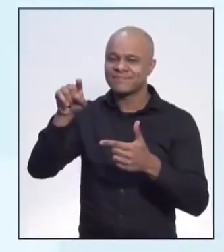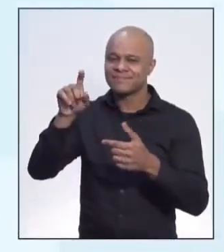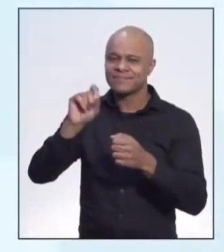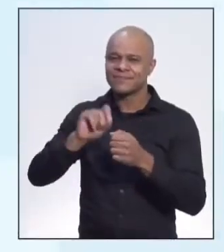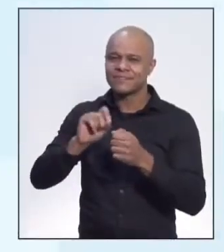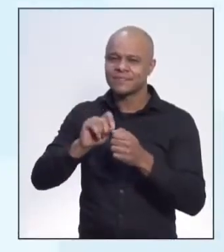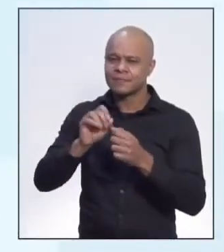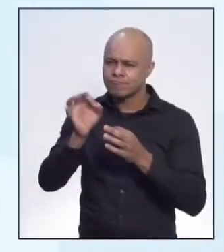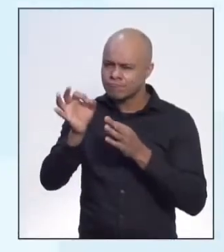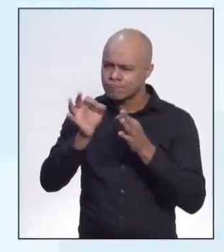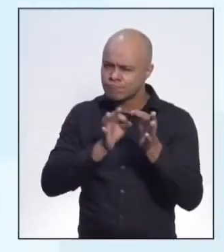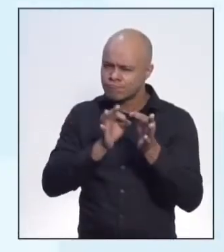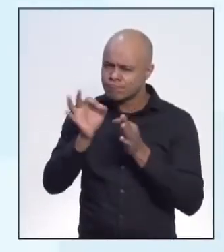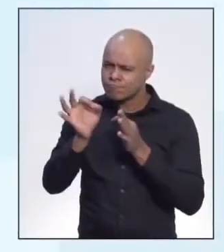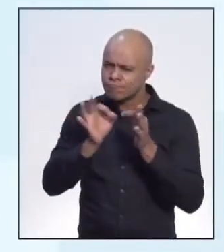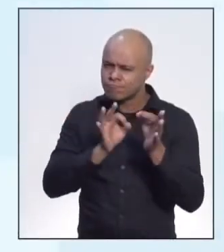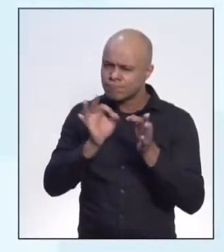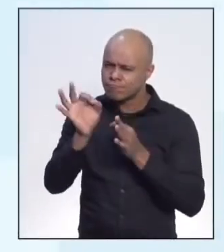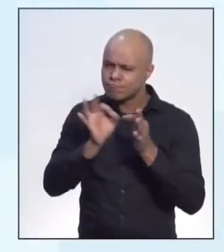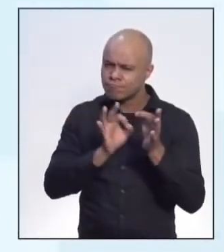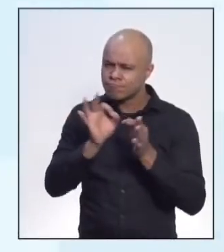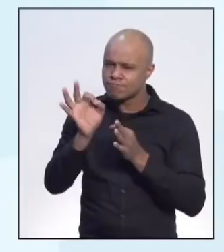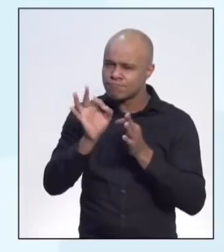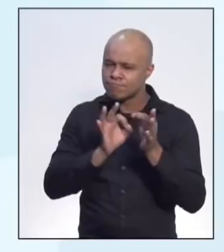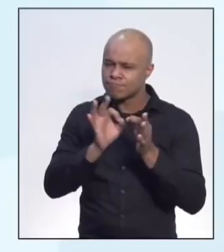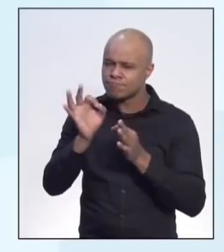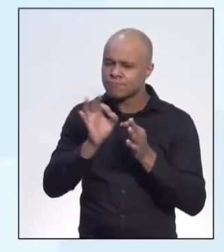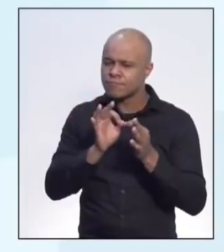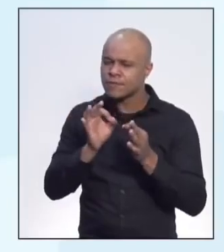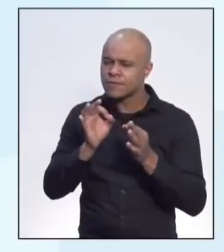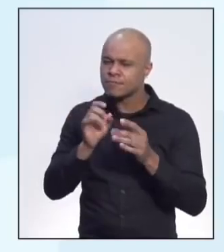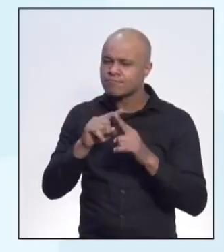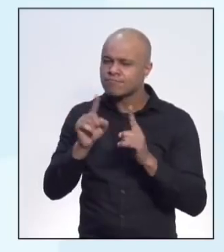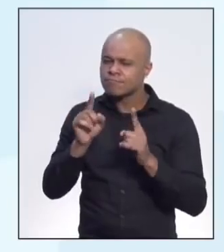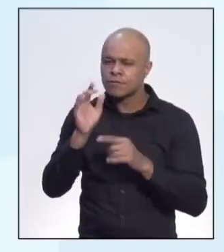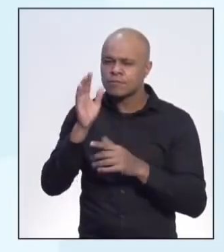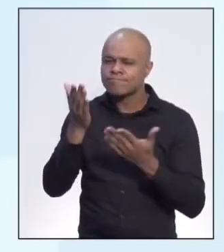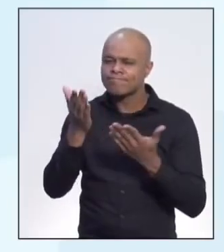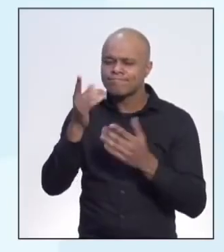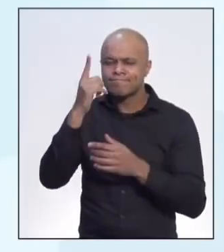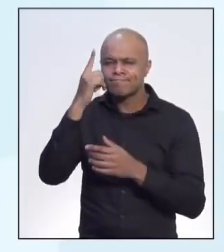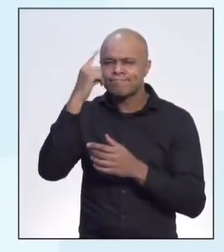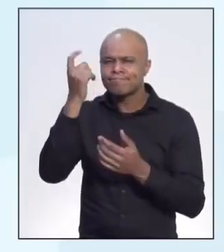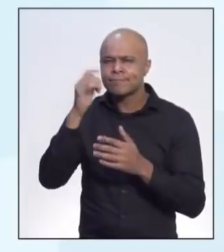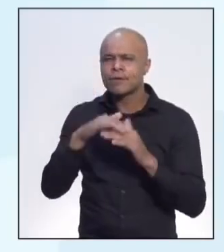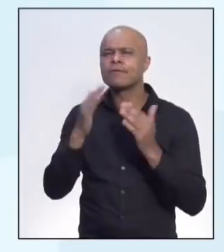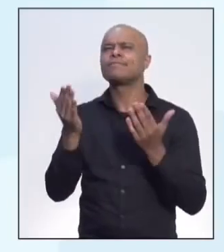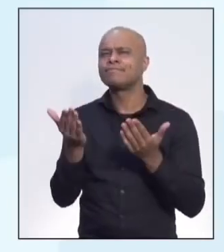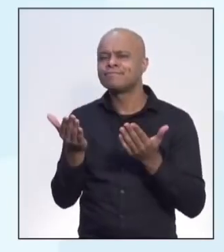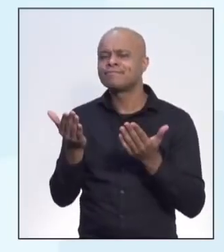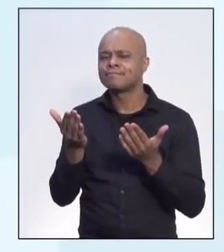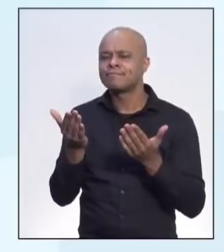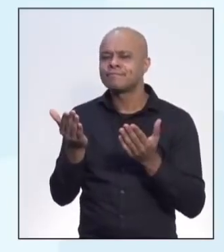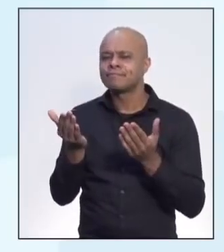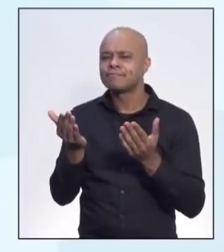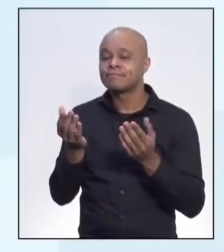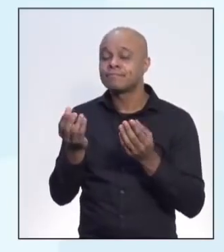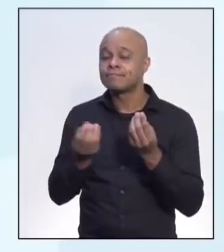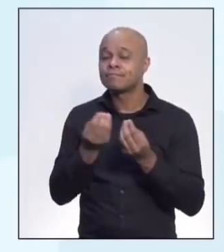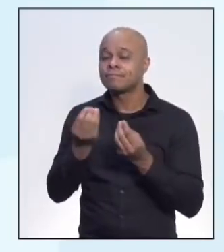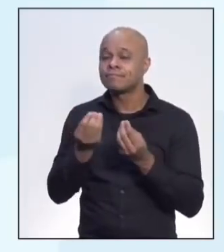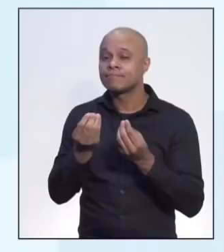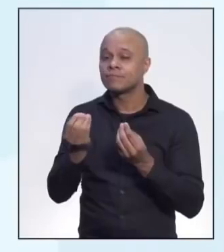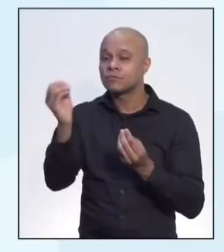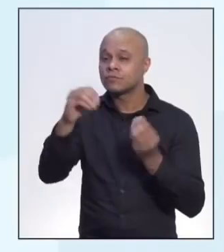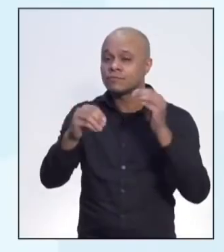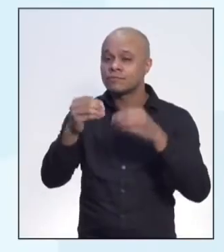fazer a análise. Qual que é a ideia aqui, então, para mim? que vocês vão colocar no chat? Vocês